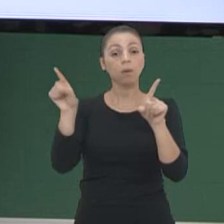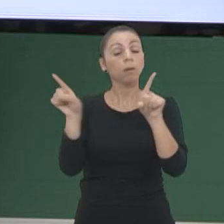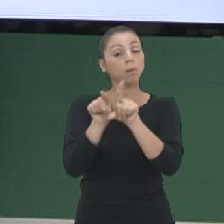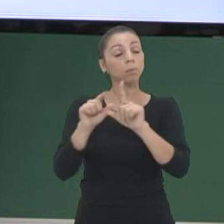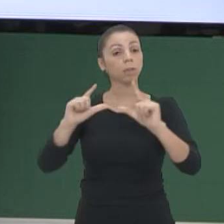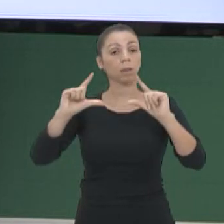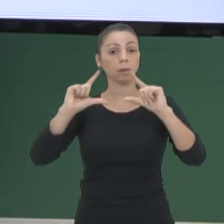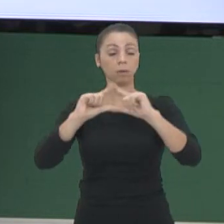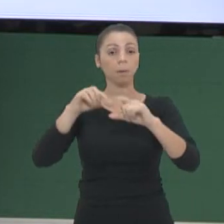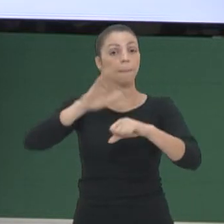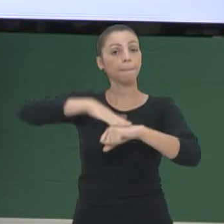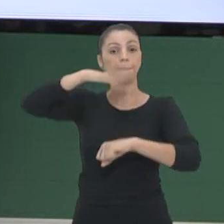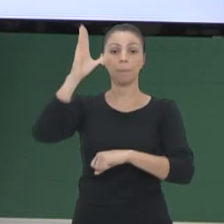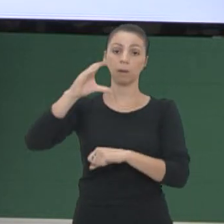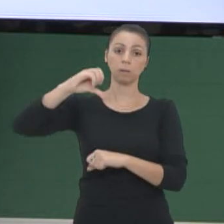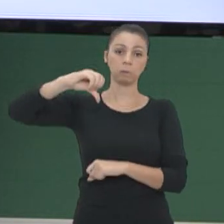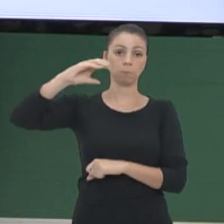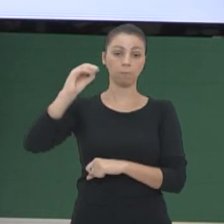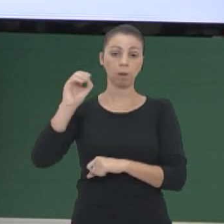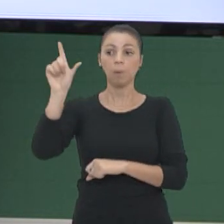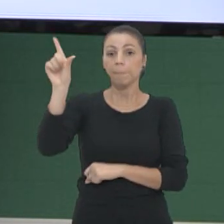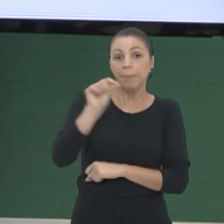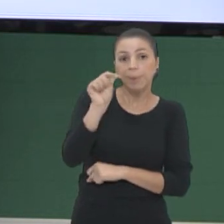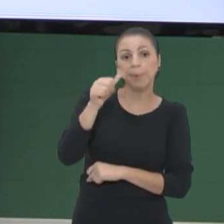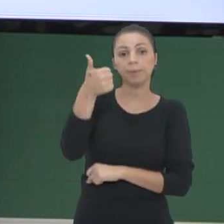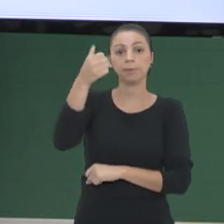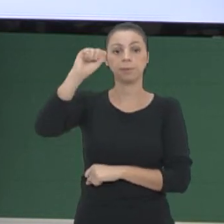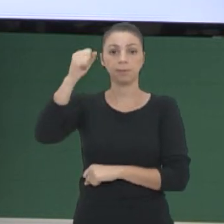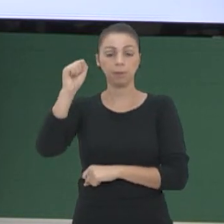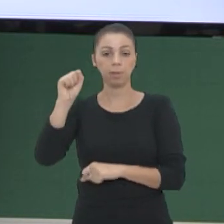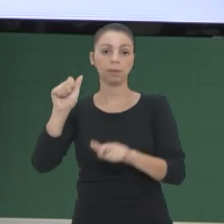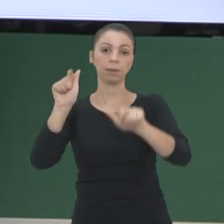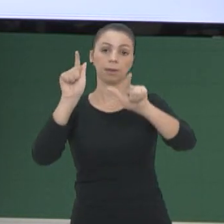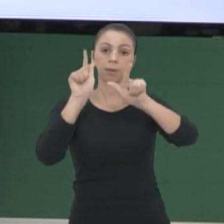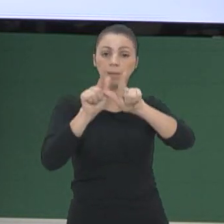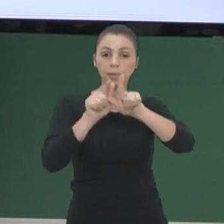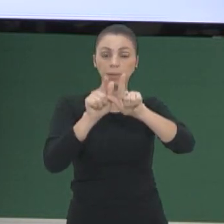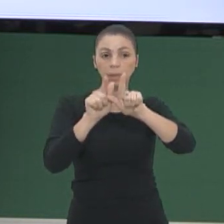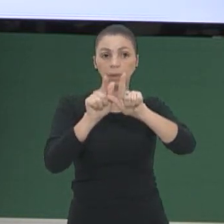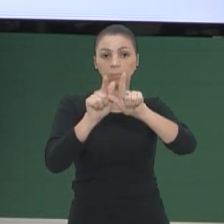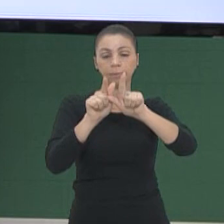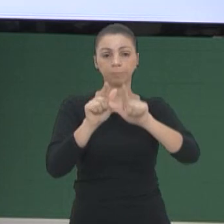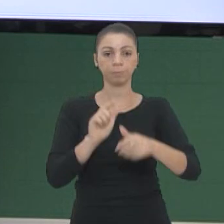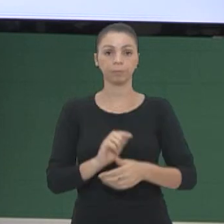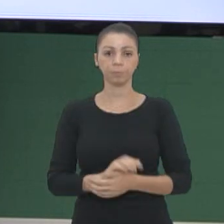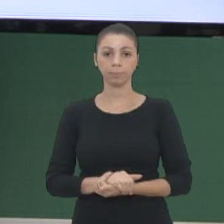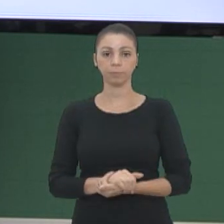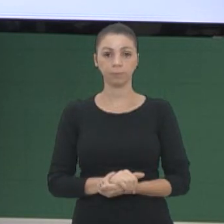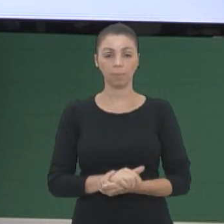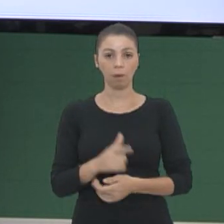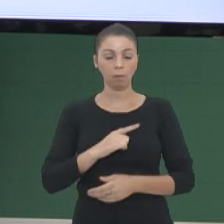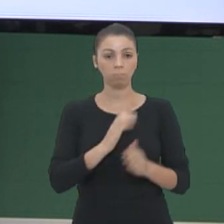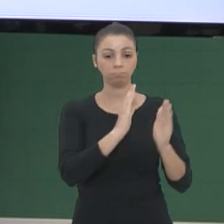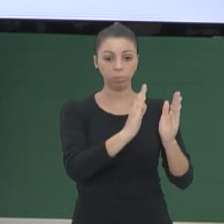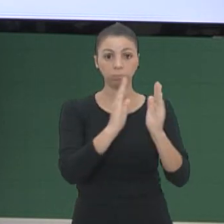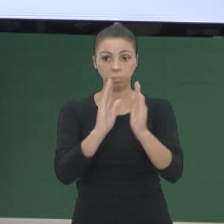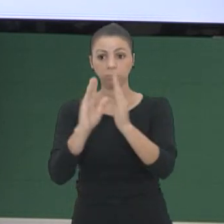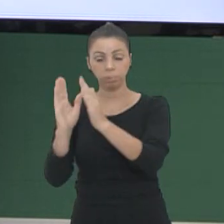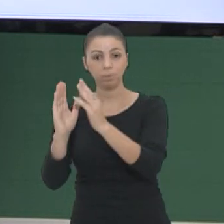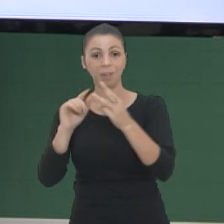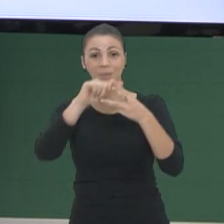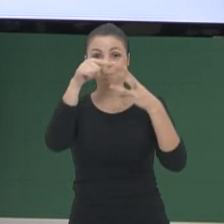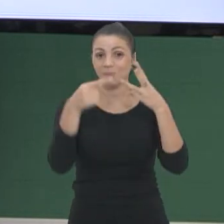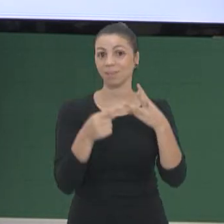ângulos maiores que 90 e menor que 180 graus, que é o obtusângulo. Joia?